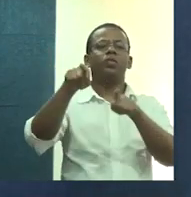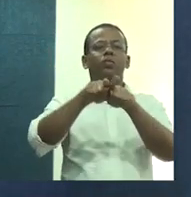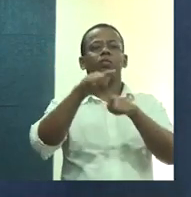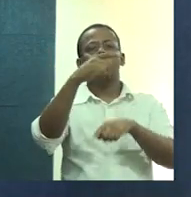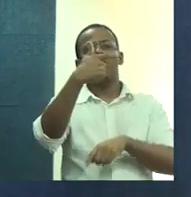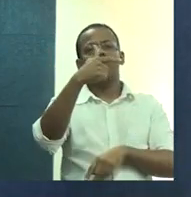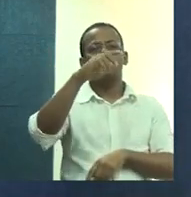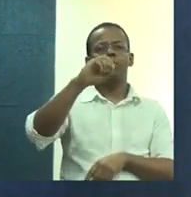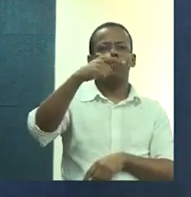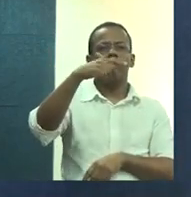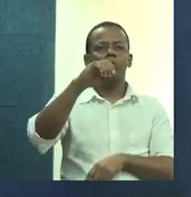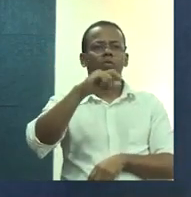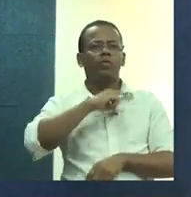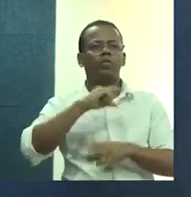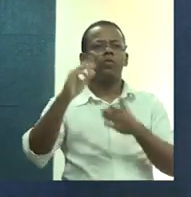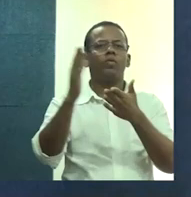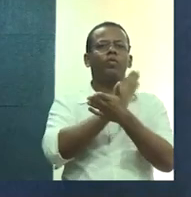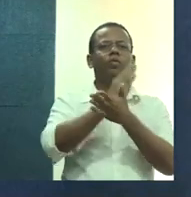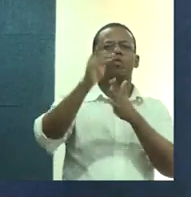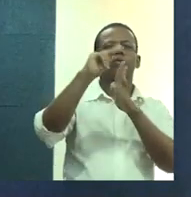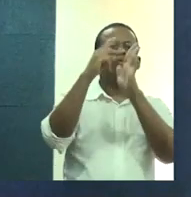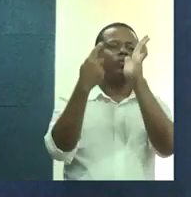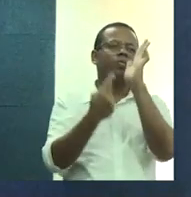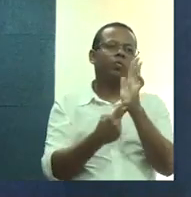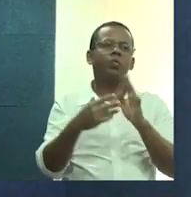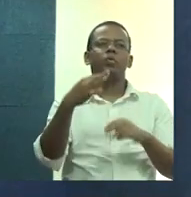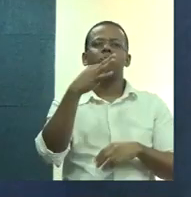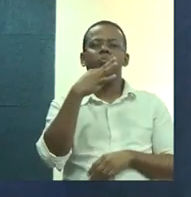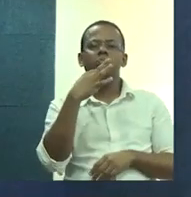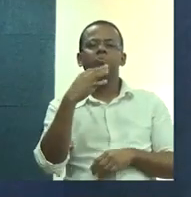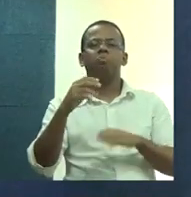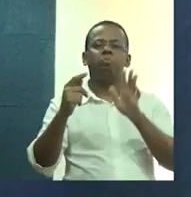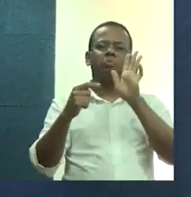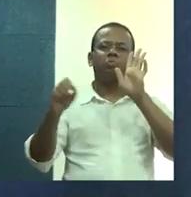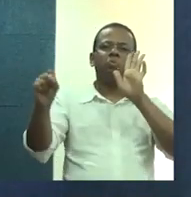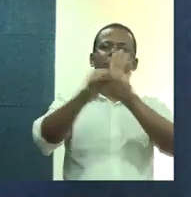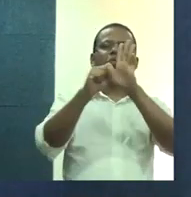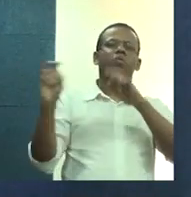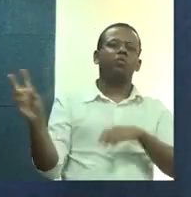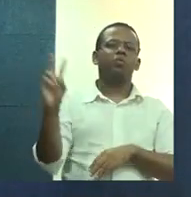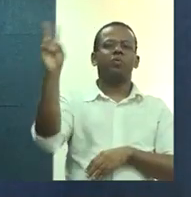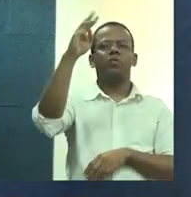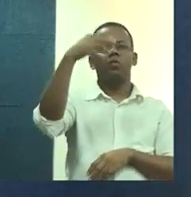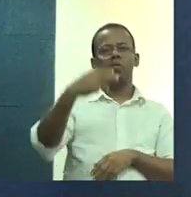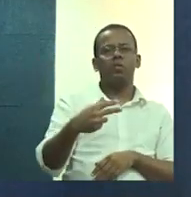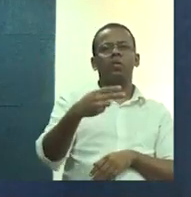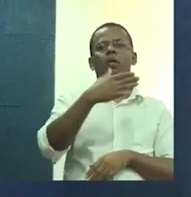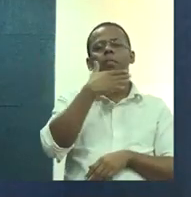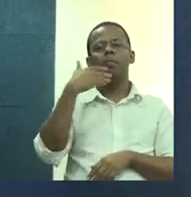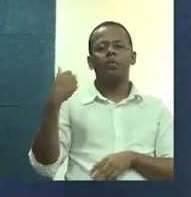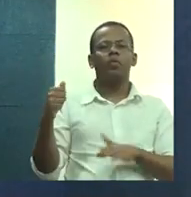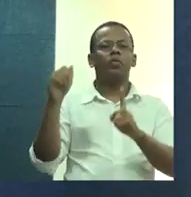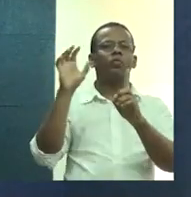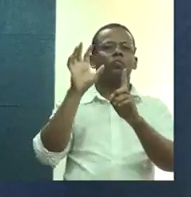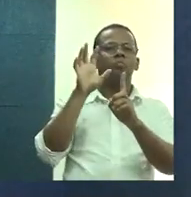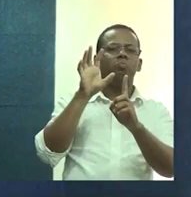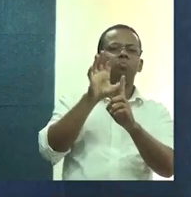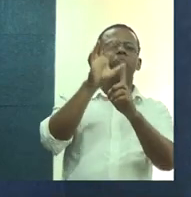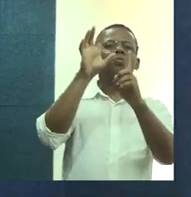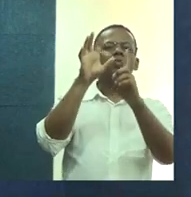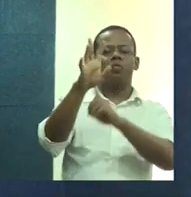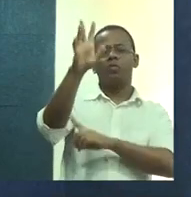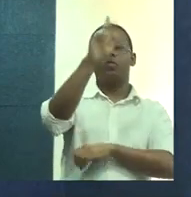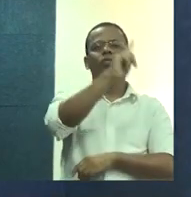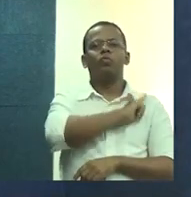em 2020 teve um dos seus programas na secretaria reconhecido como a terceira melhor iniciativa da gestão